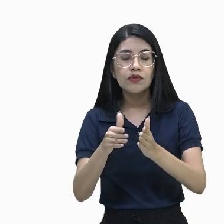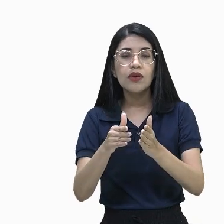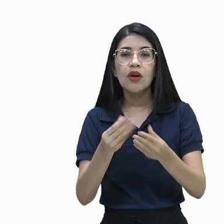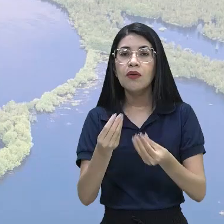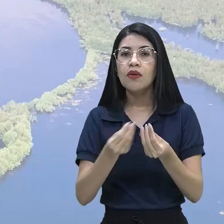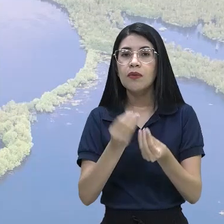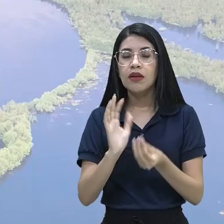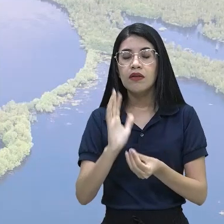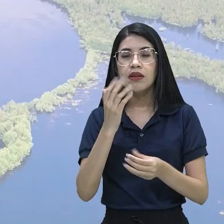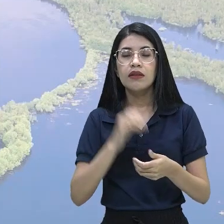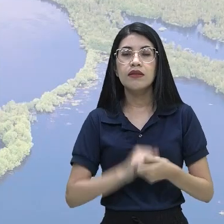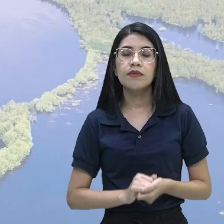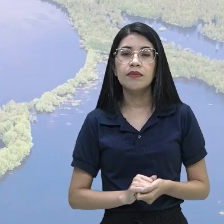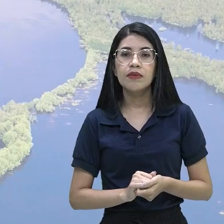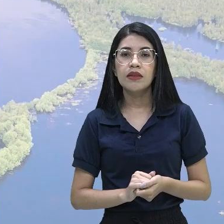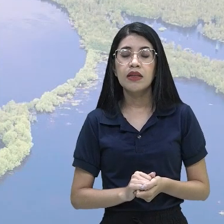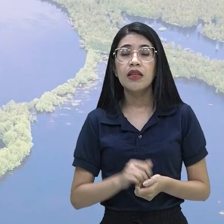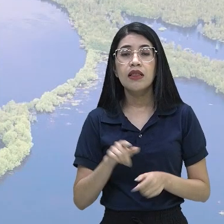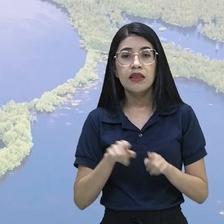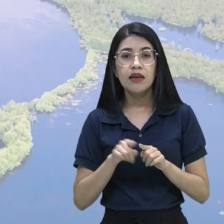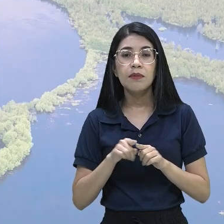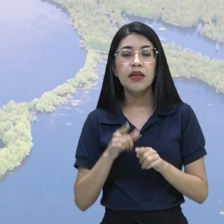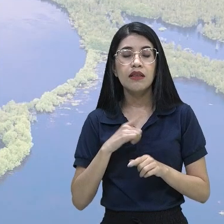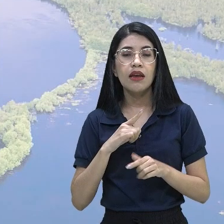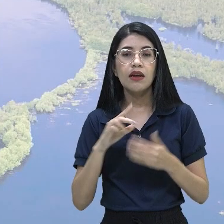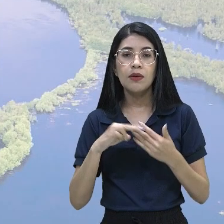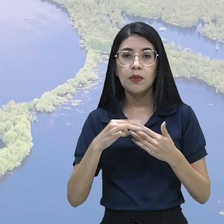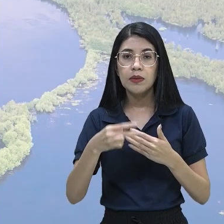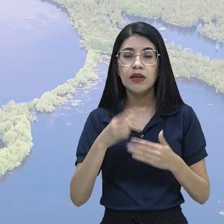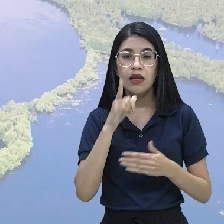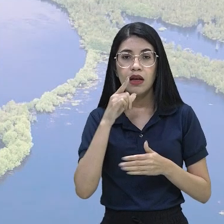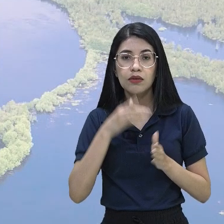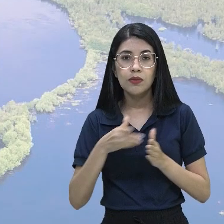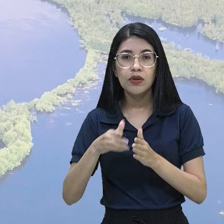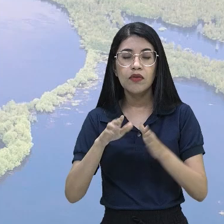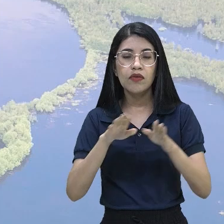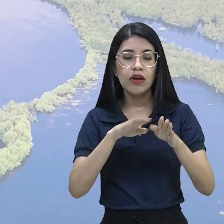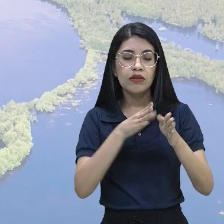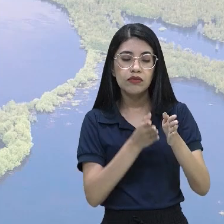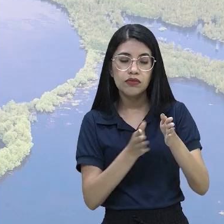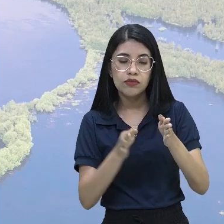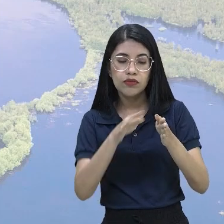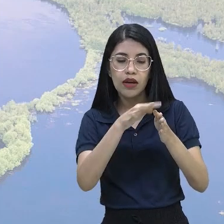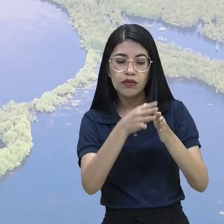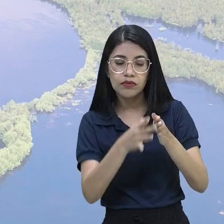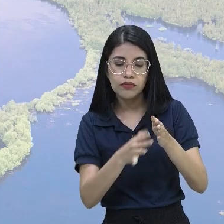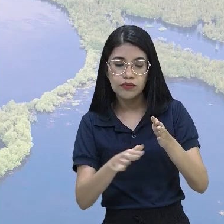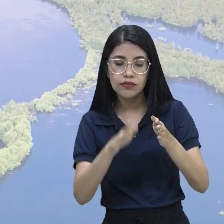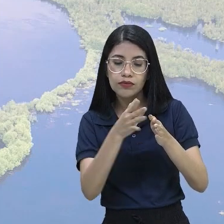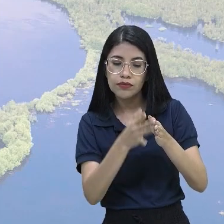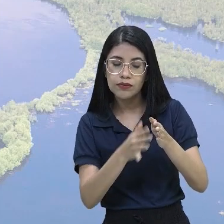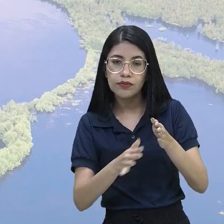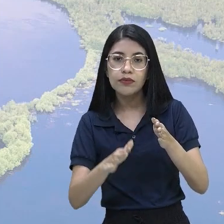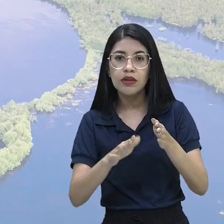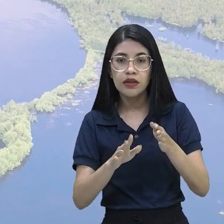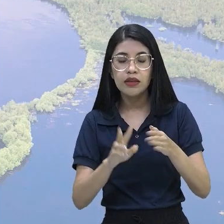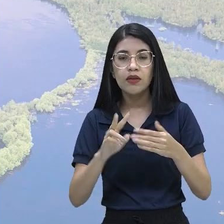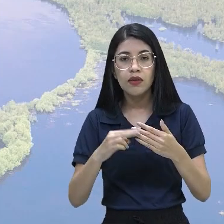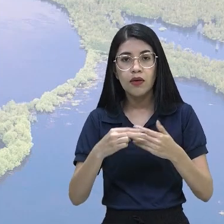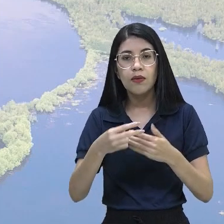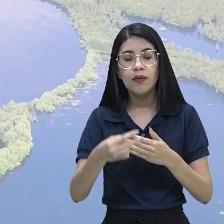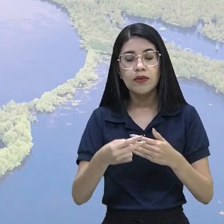do desgaste causado pelos rios, tá bom? Aí vai formar os vales, as planícies, causando esse processo